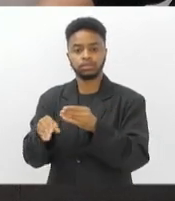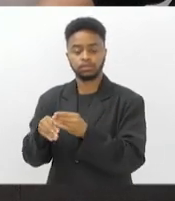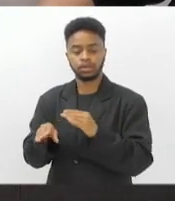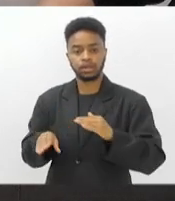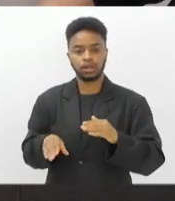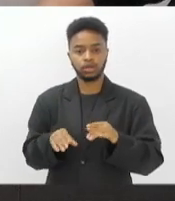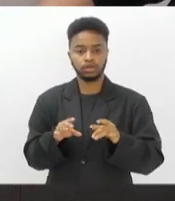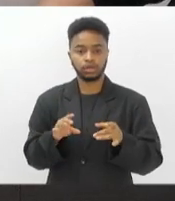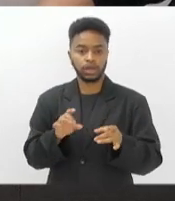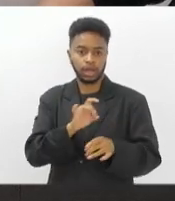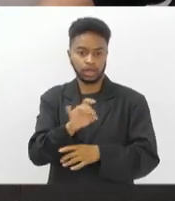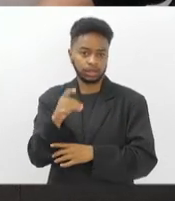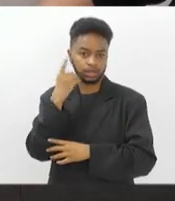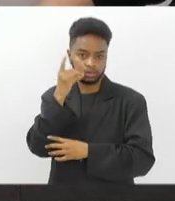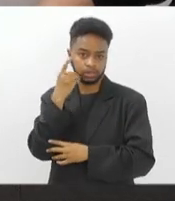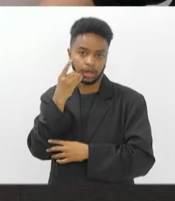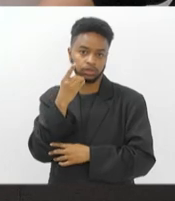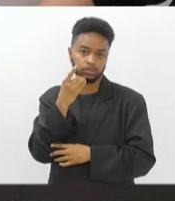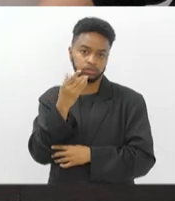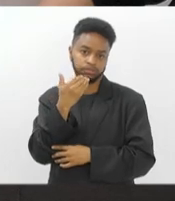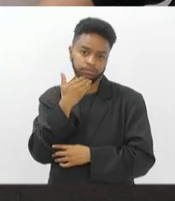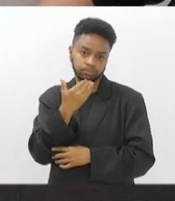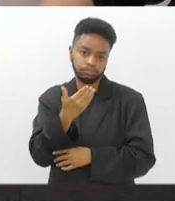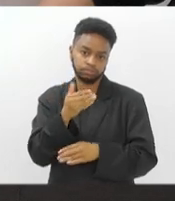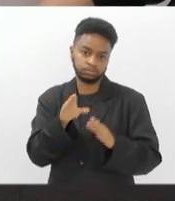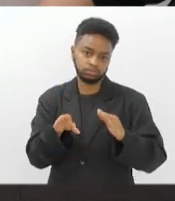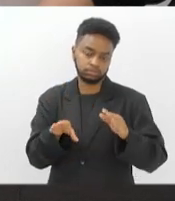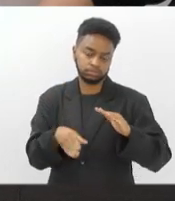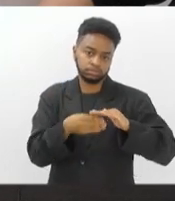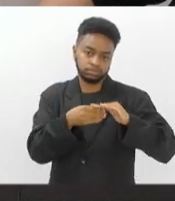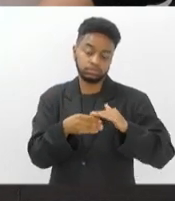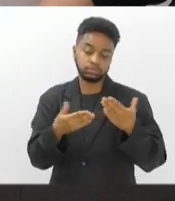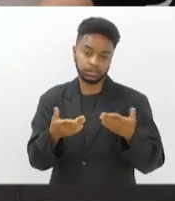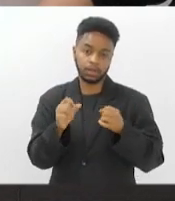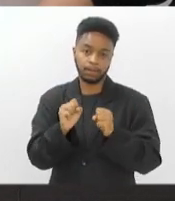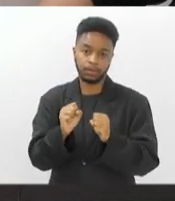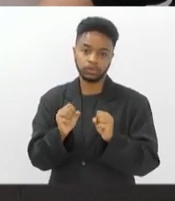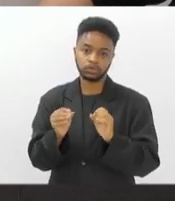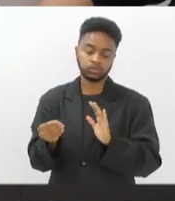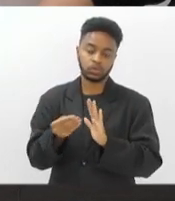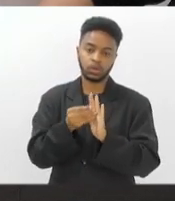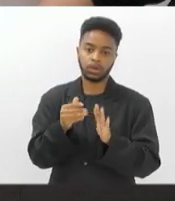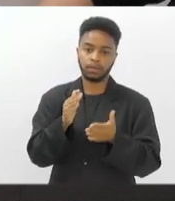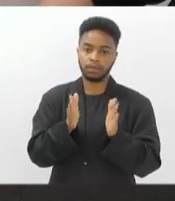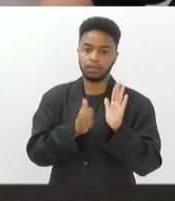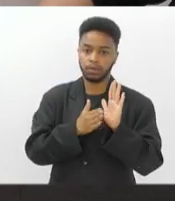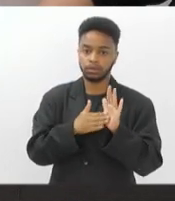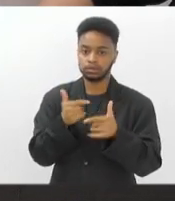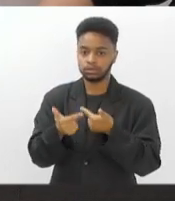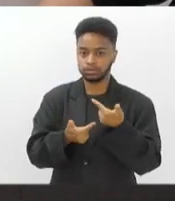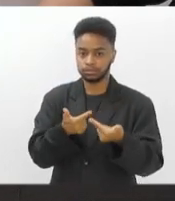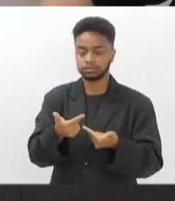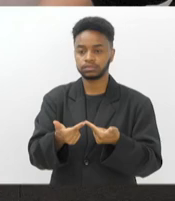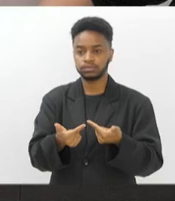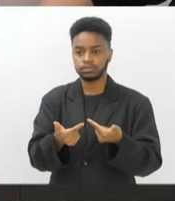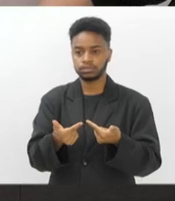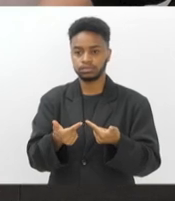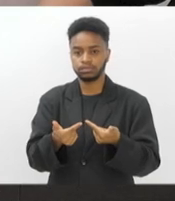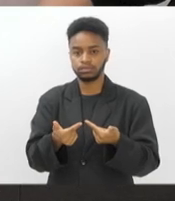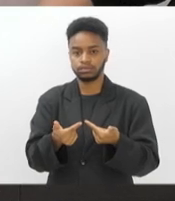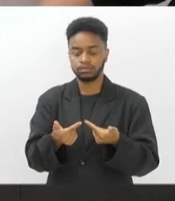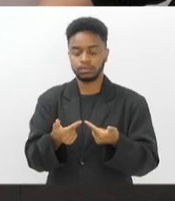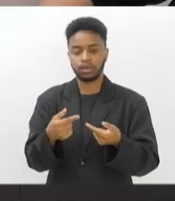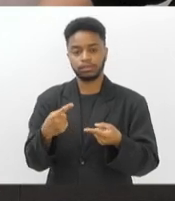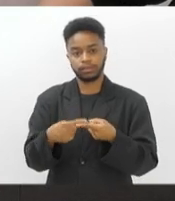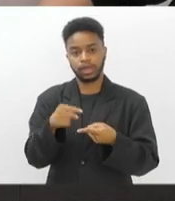apresentados por cada Deputado para que a gente possa re enfim incluir na proposta de trabalho eh que foi